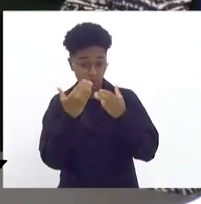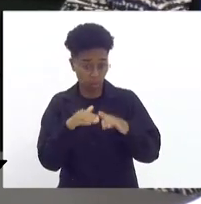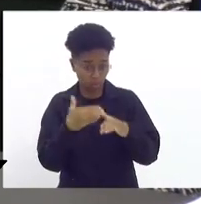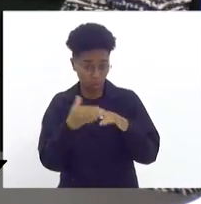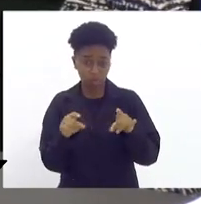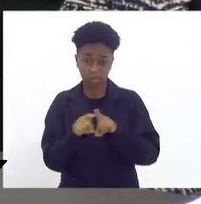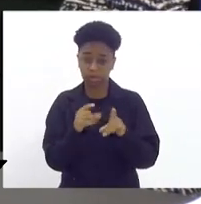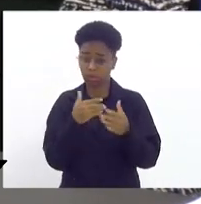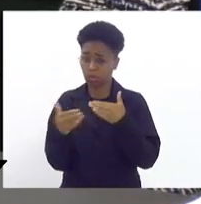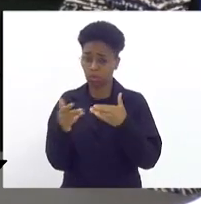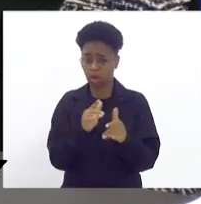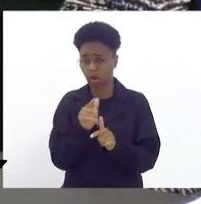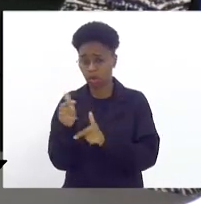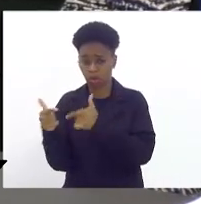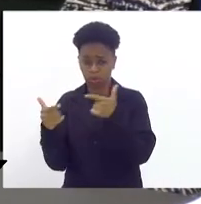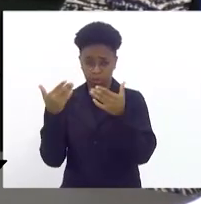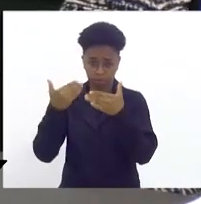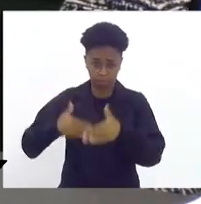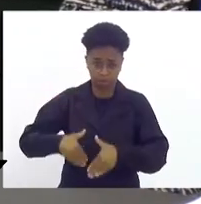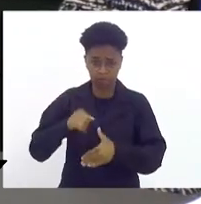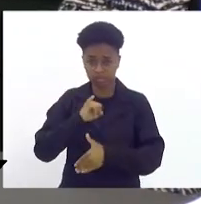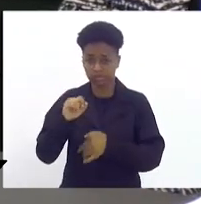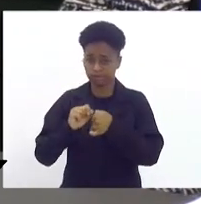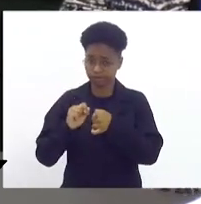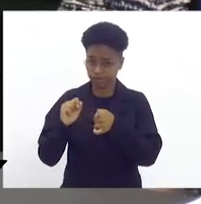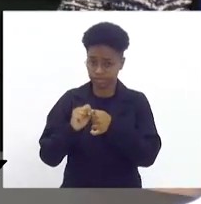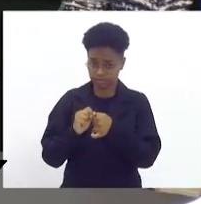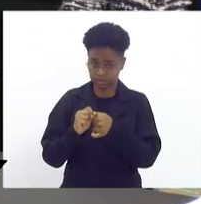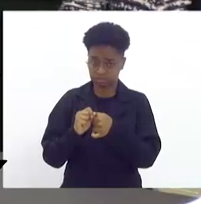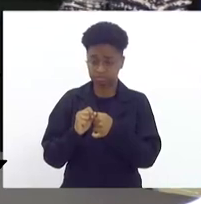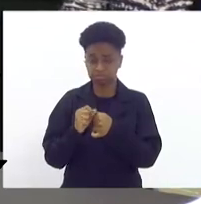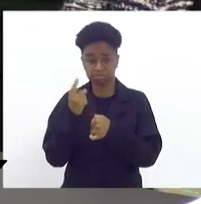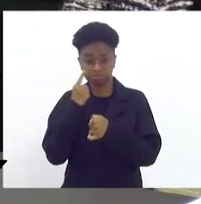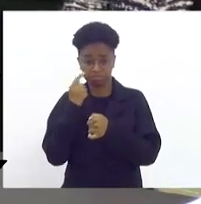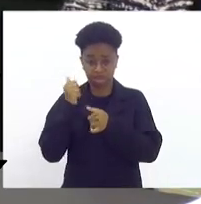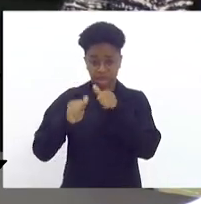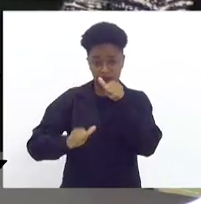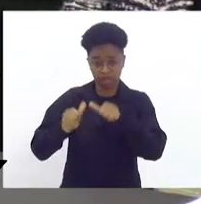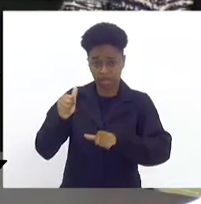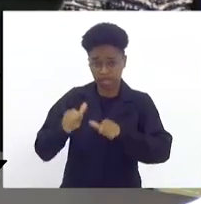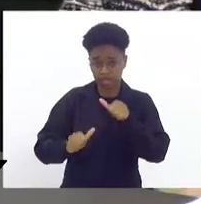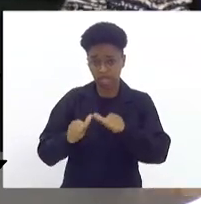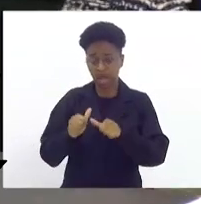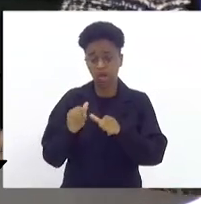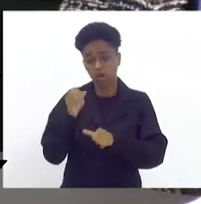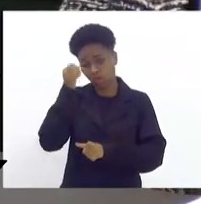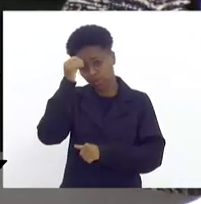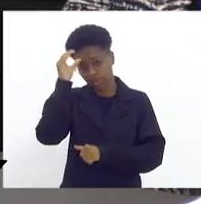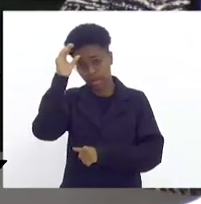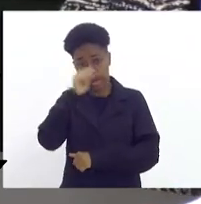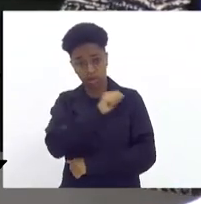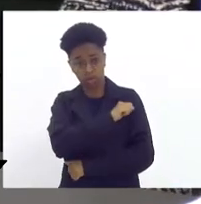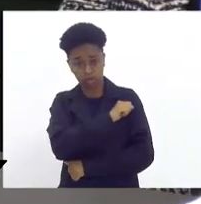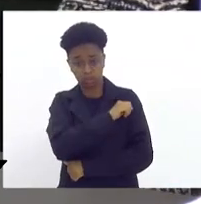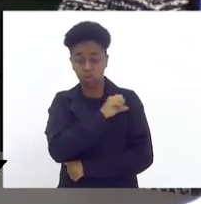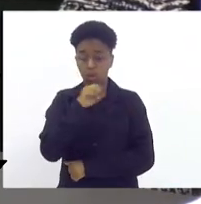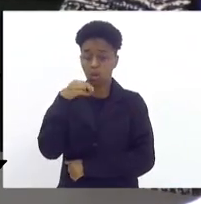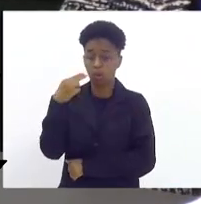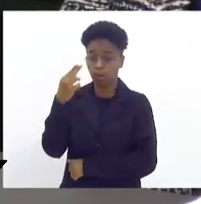de prova que seja feita para aferir o conhecimento dos alunos ou dos